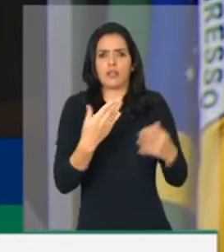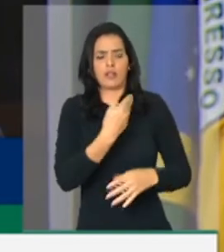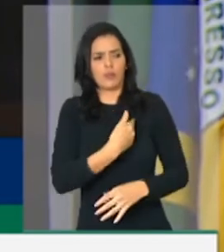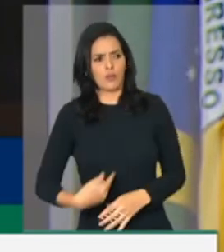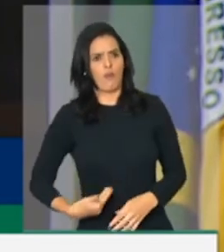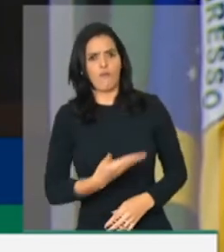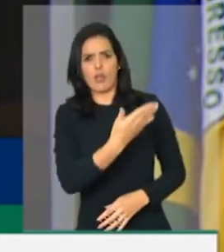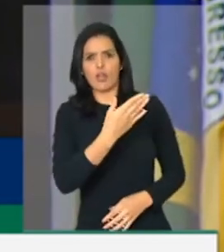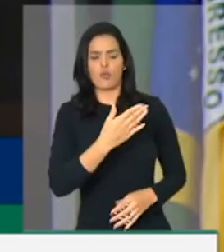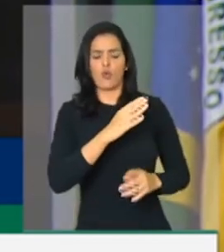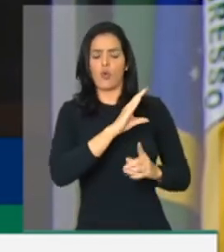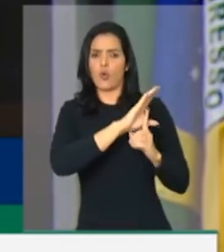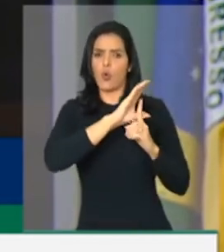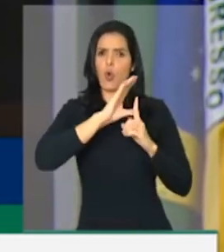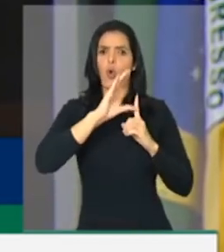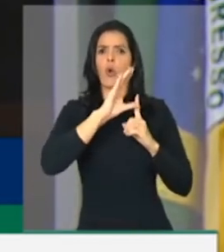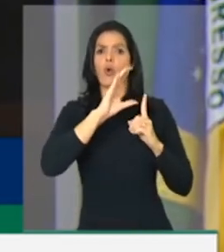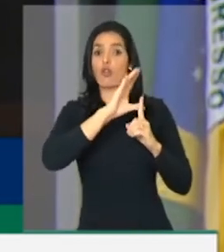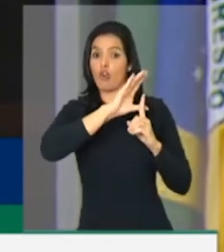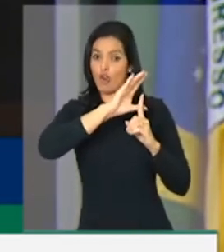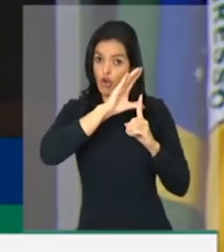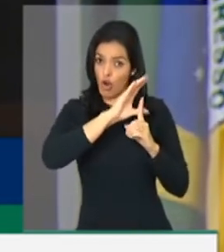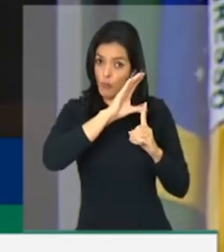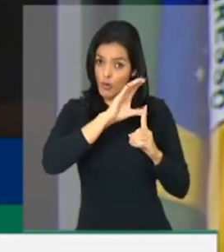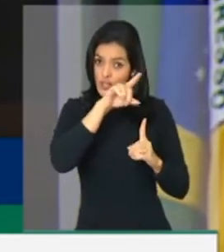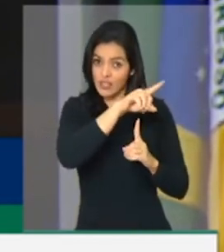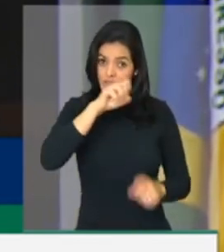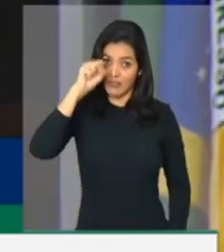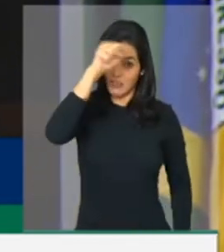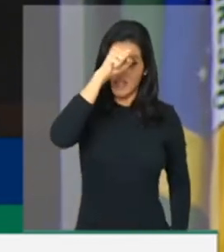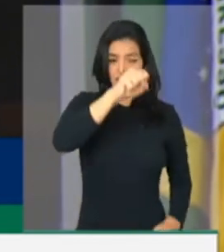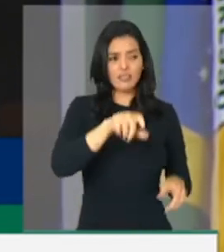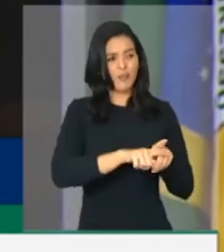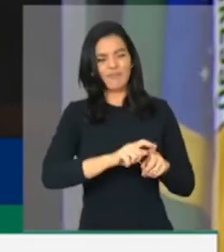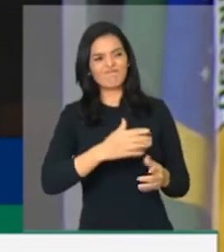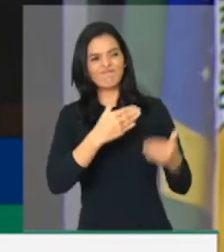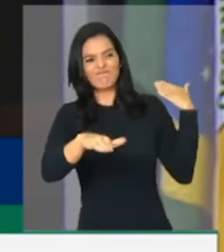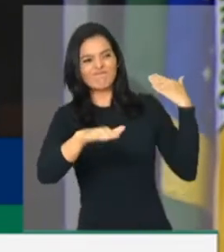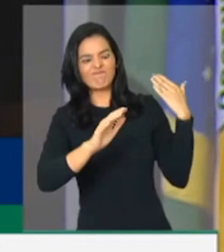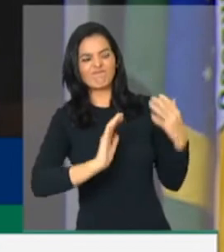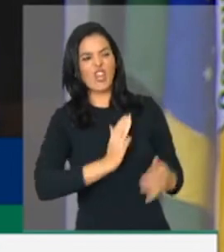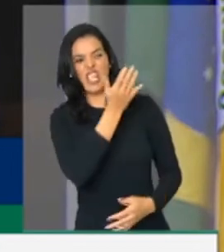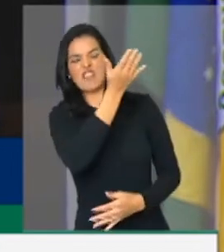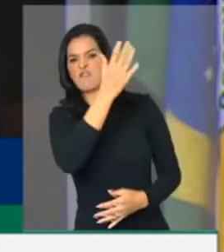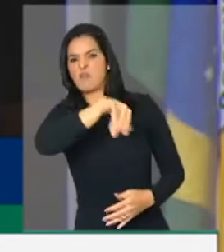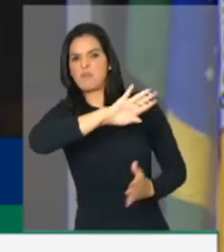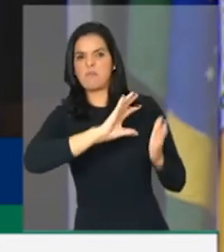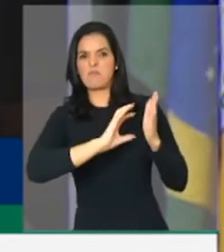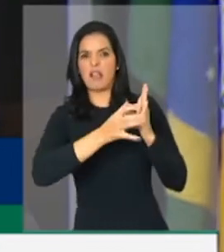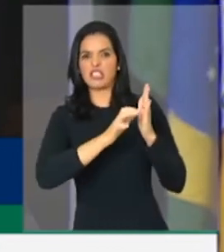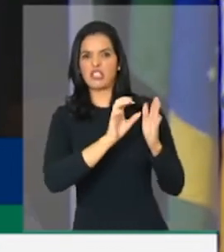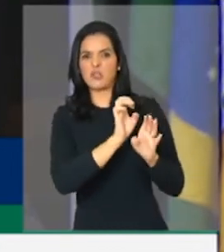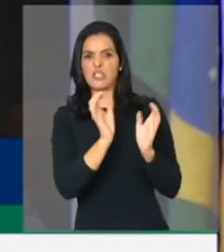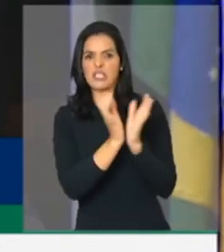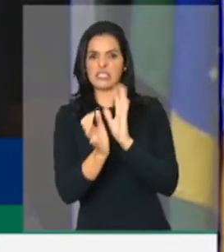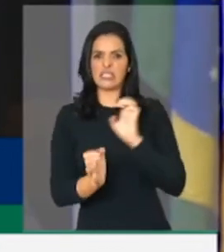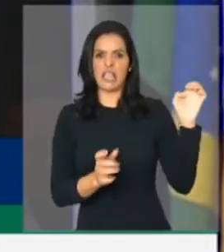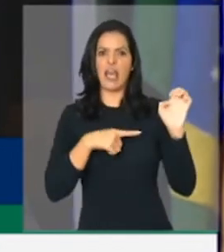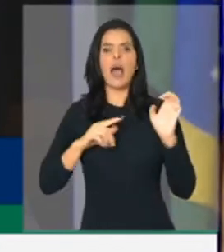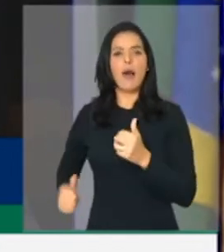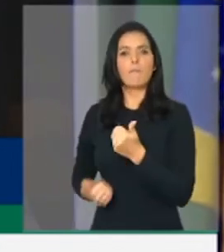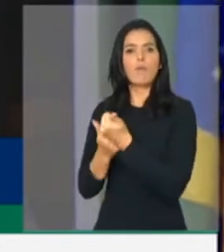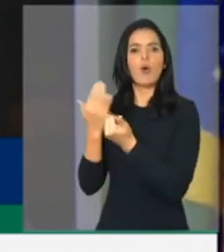comunismo Total repúdio os partidos de é que neste momento estão apoiando governos totalitários